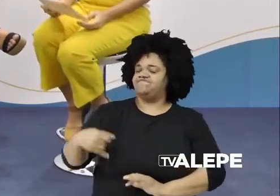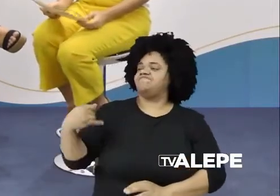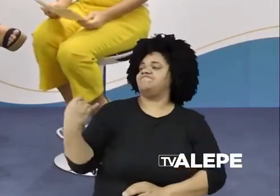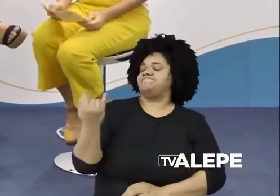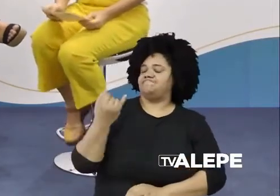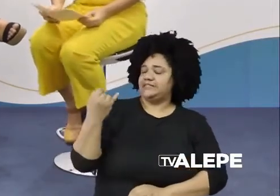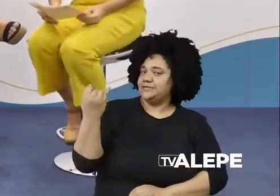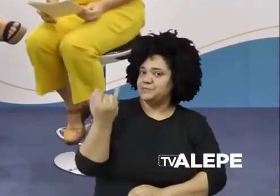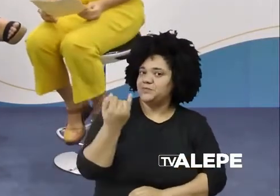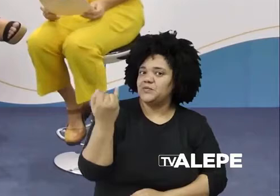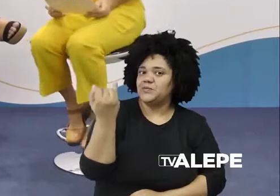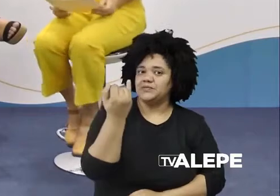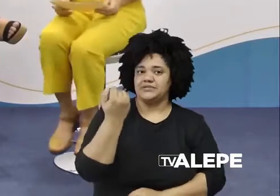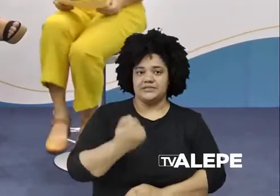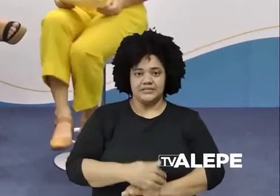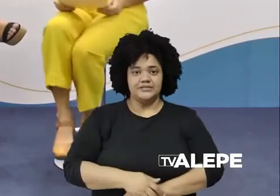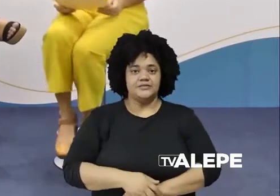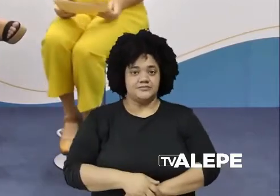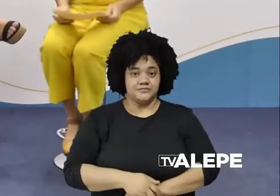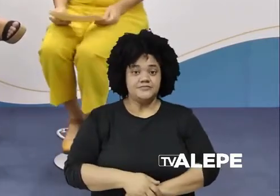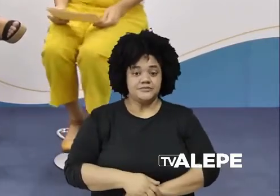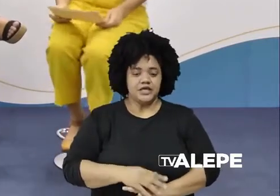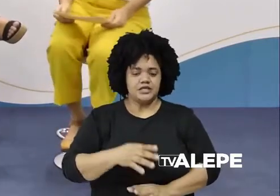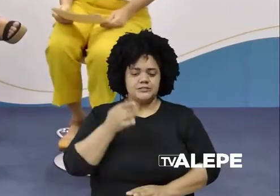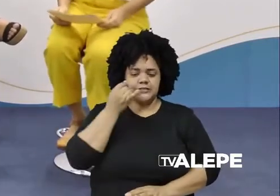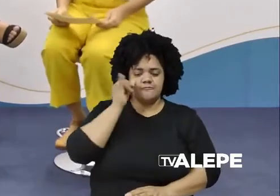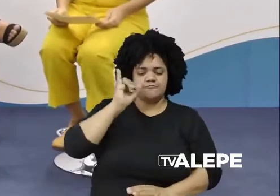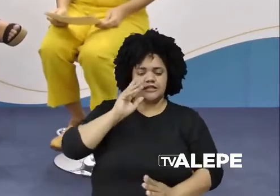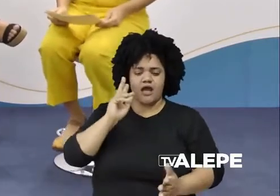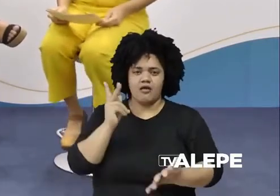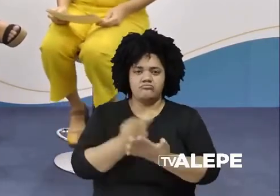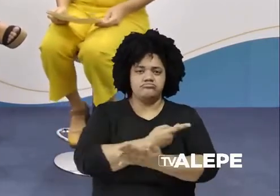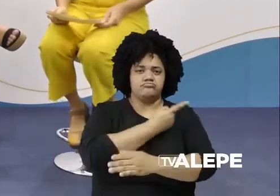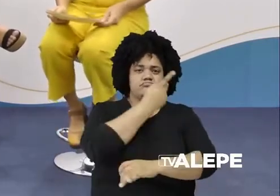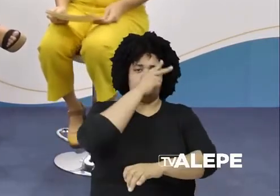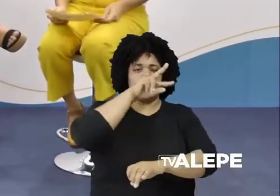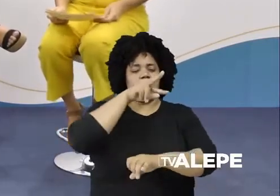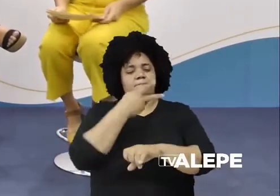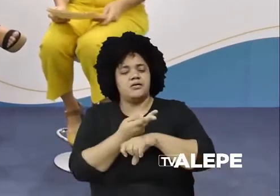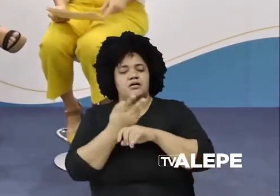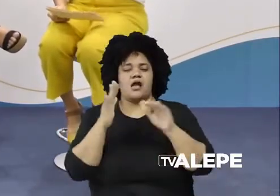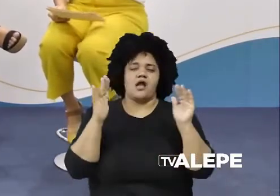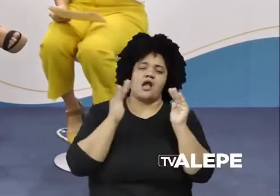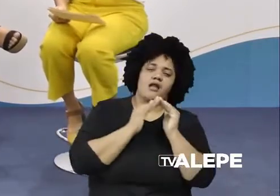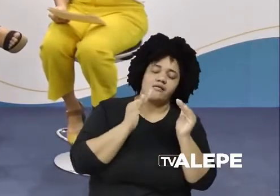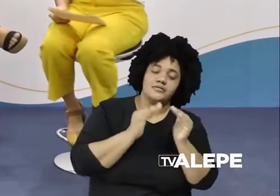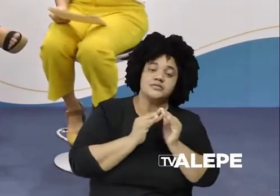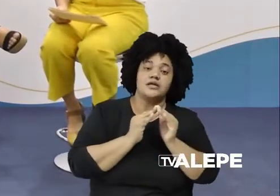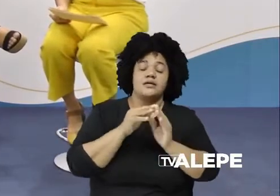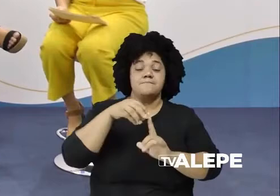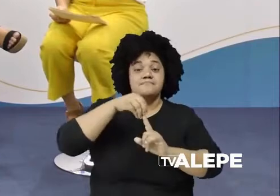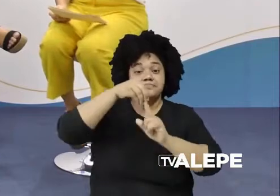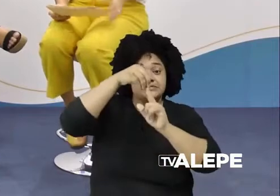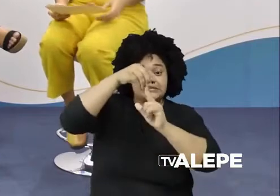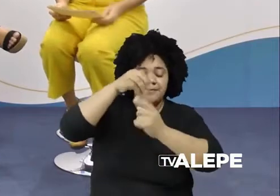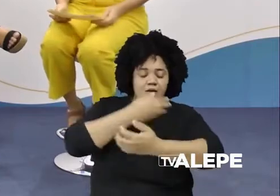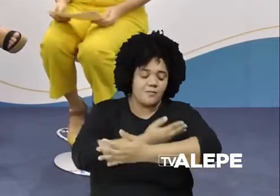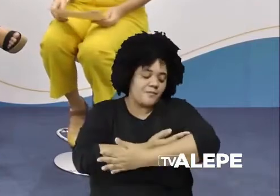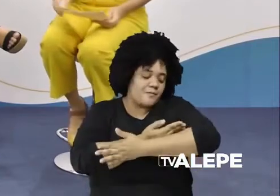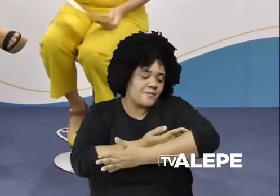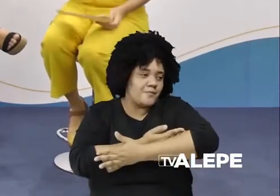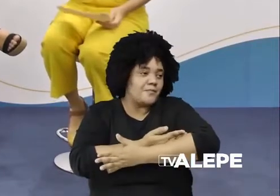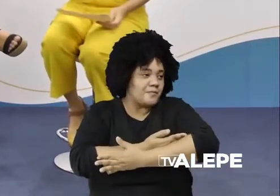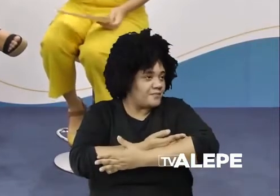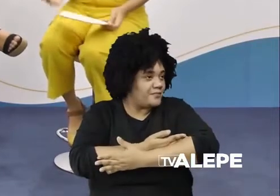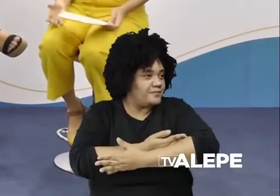isso sobre essa questão de prevenção de acidentes em casa, né? Principalmente quando a gente fala do bebê, que tem uma